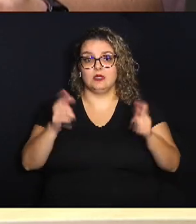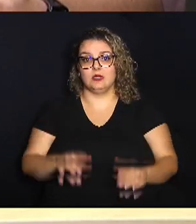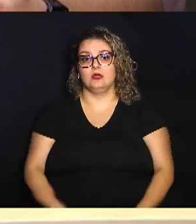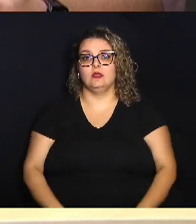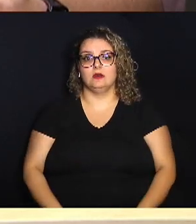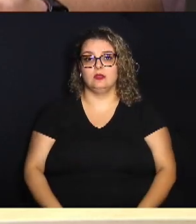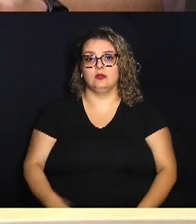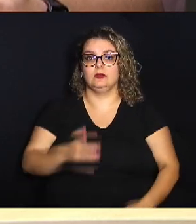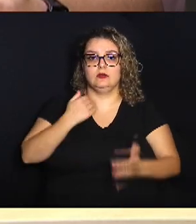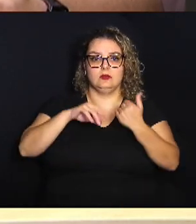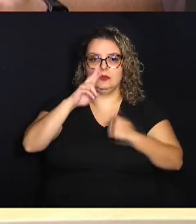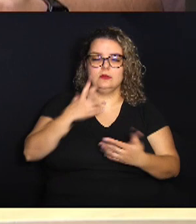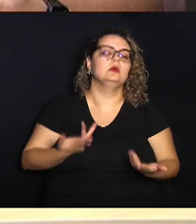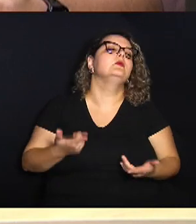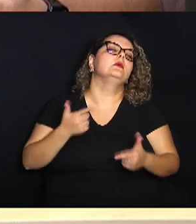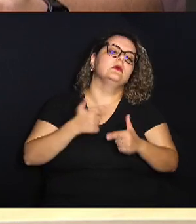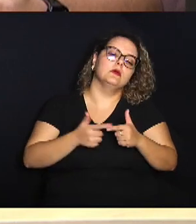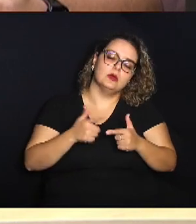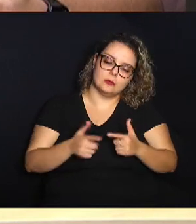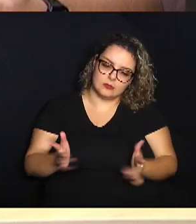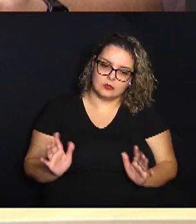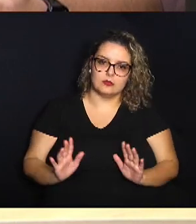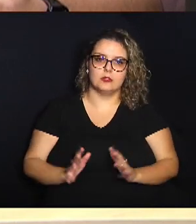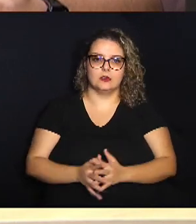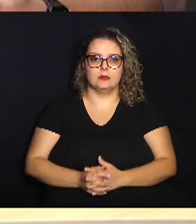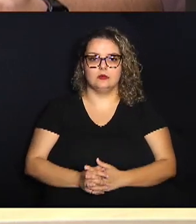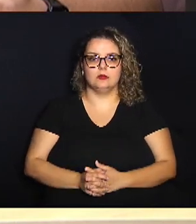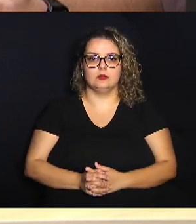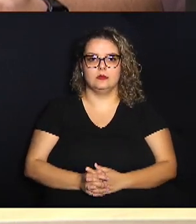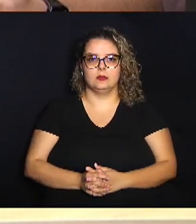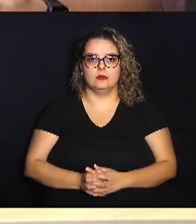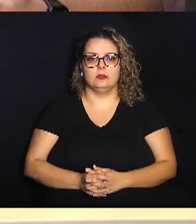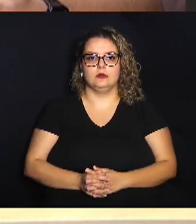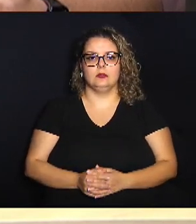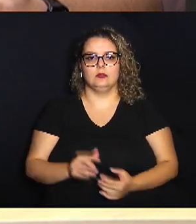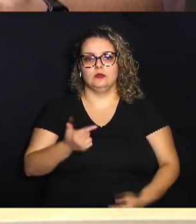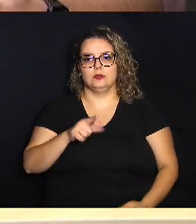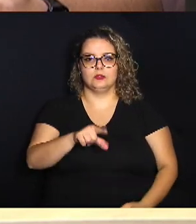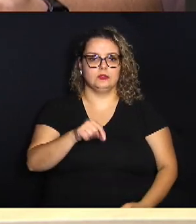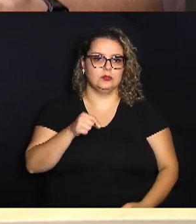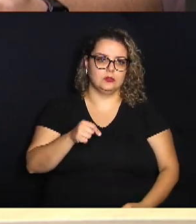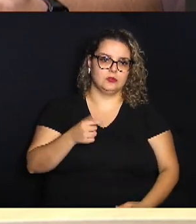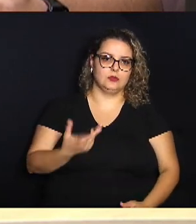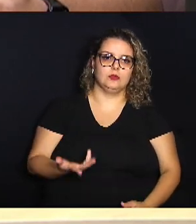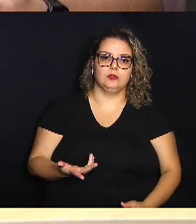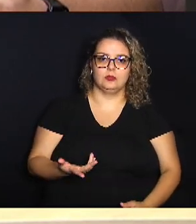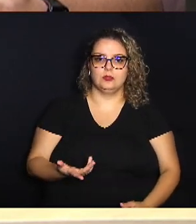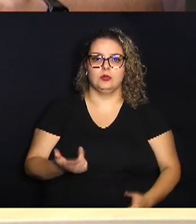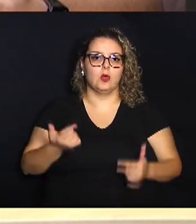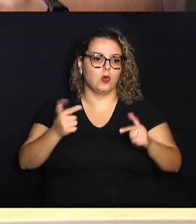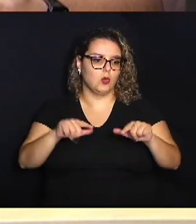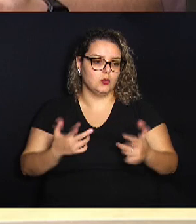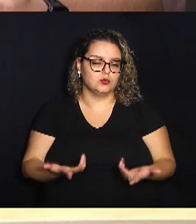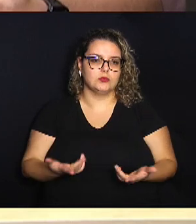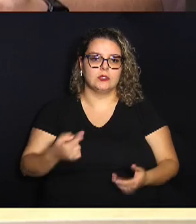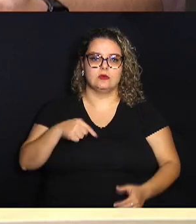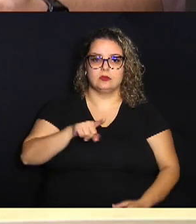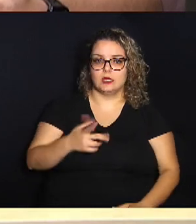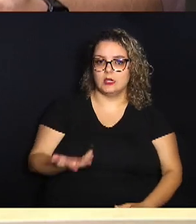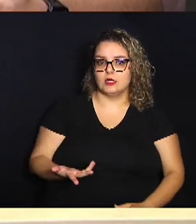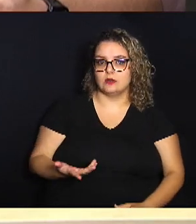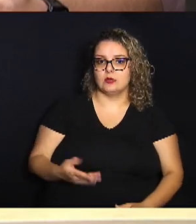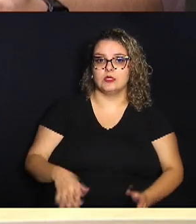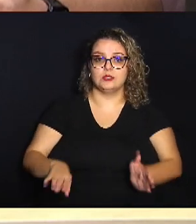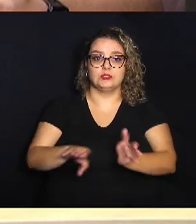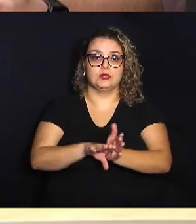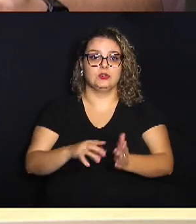almoçar, vai dar problema. Você não escolheu adequadamente o lugar que você vai chegar lá,